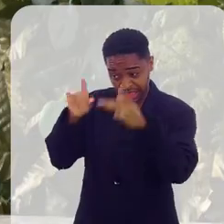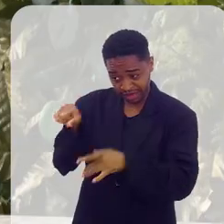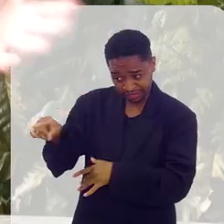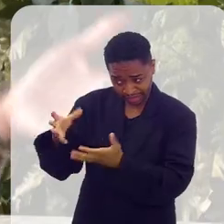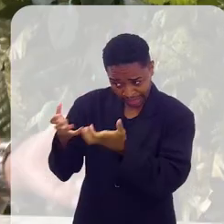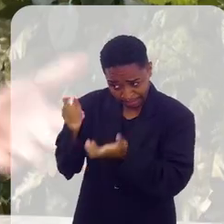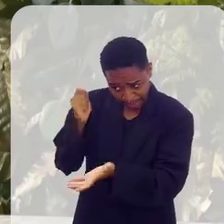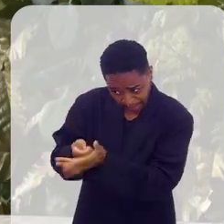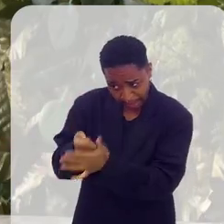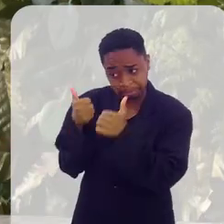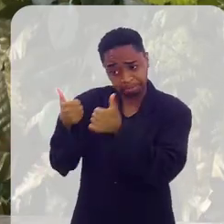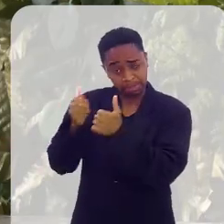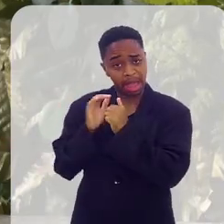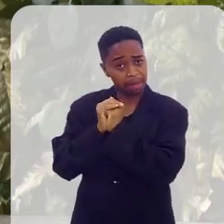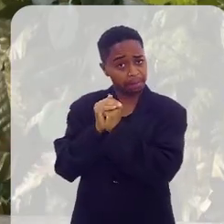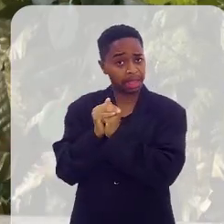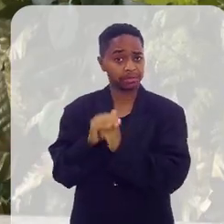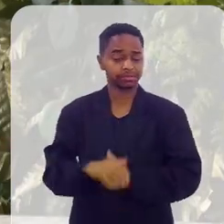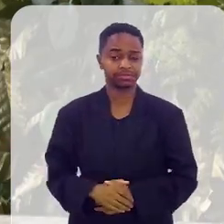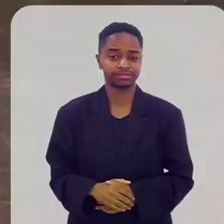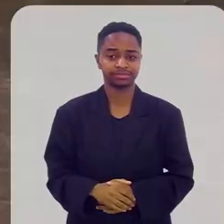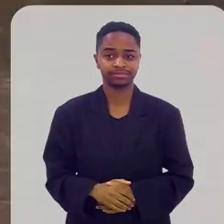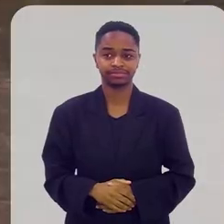espontânea vontade... Amém. Amém.